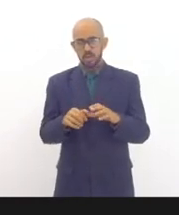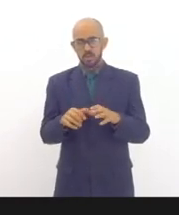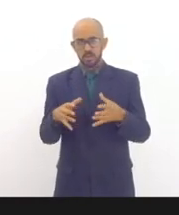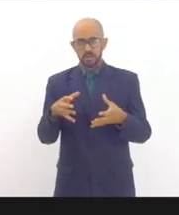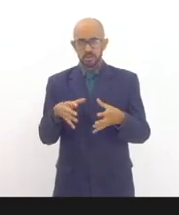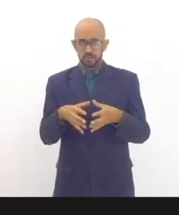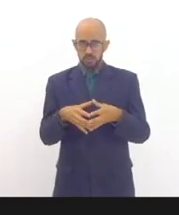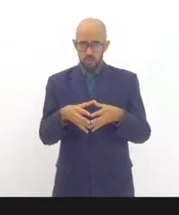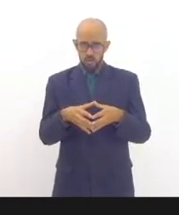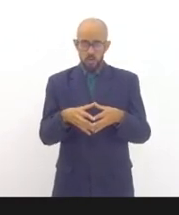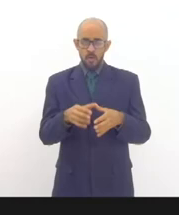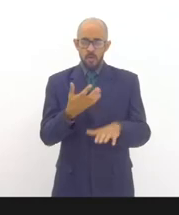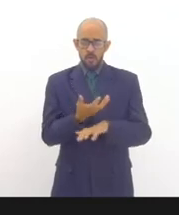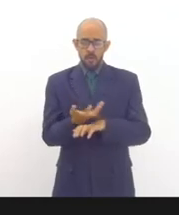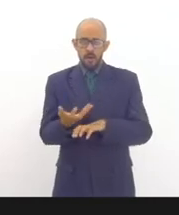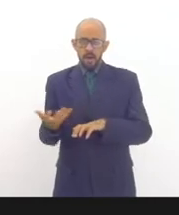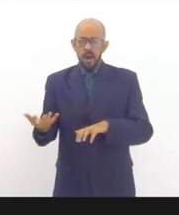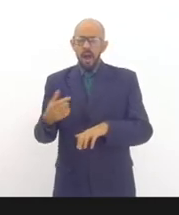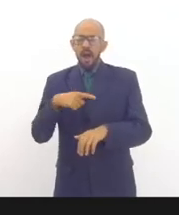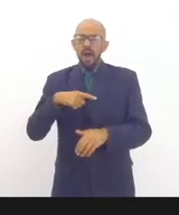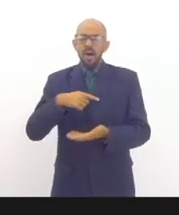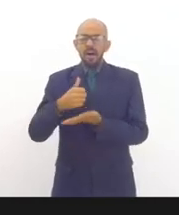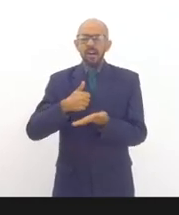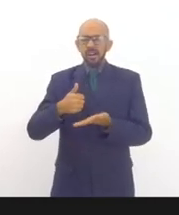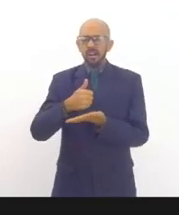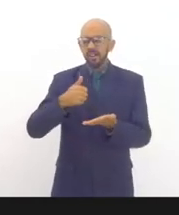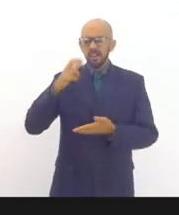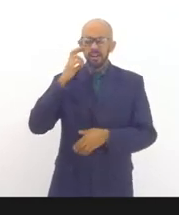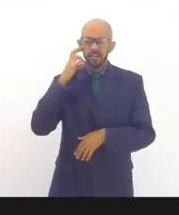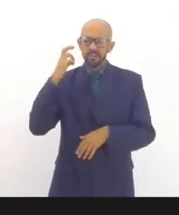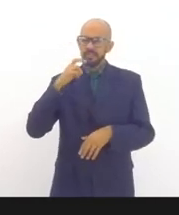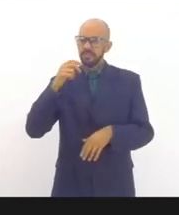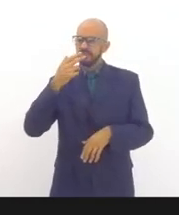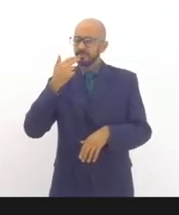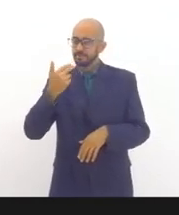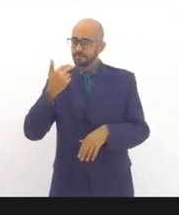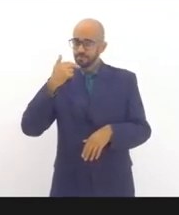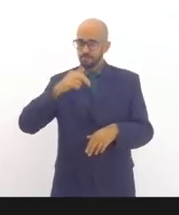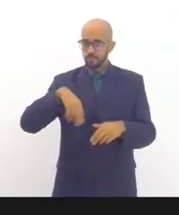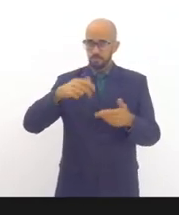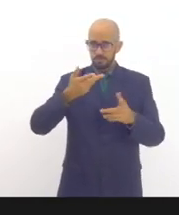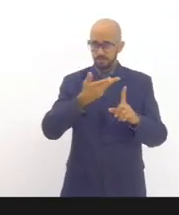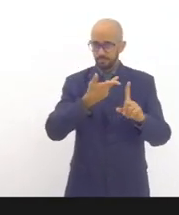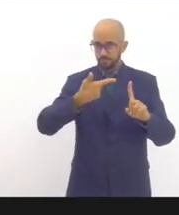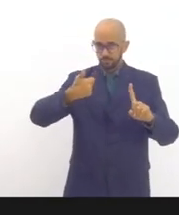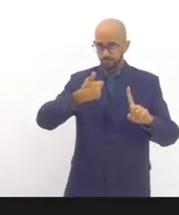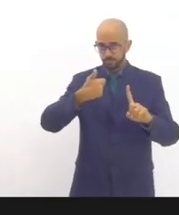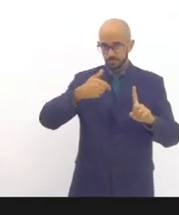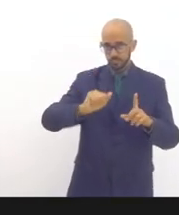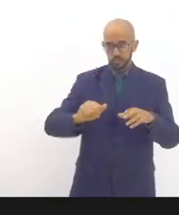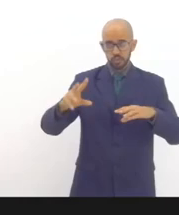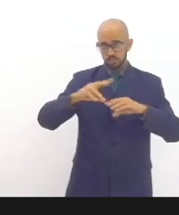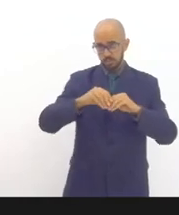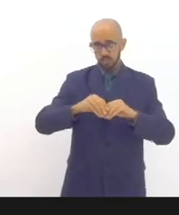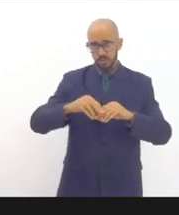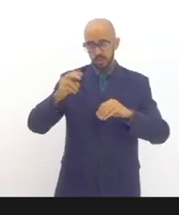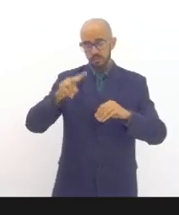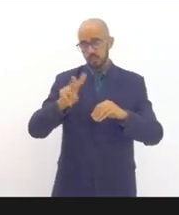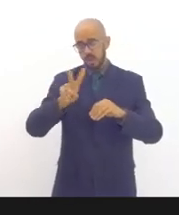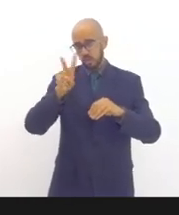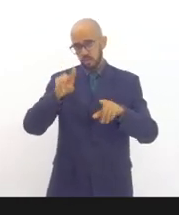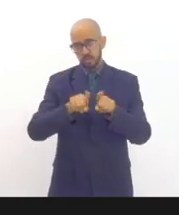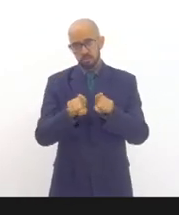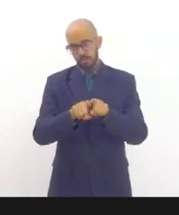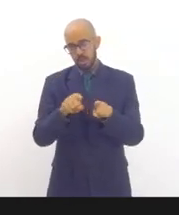fundamentos da cultura, linguagens artísticas, que agregam valores à questão da interculturalidade no nosso Estado. Então, era só isso que eu